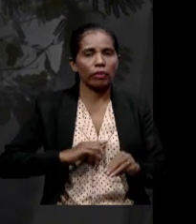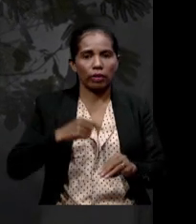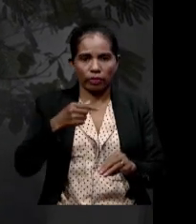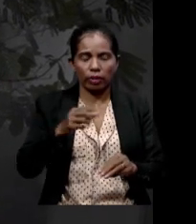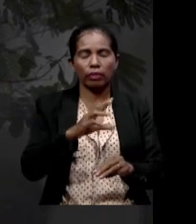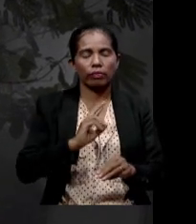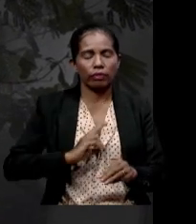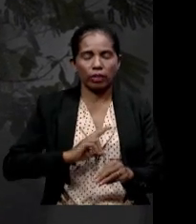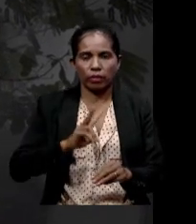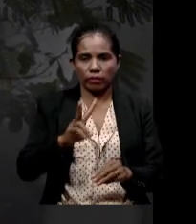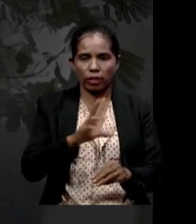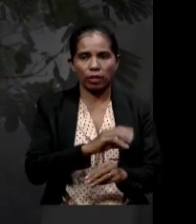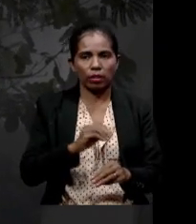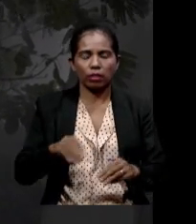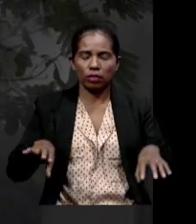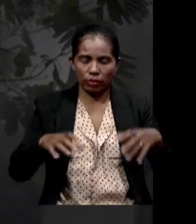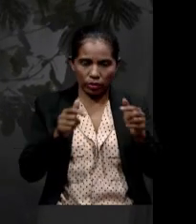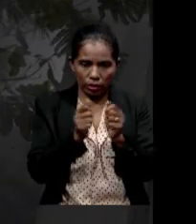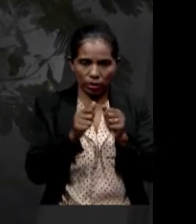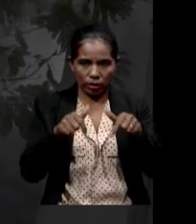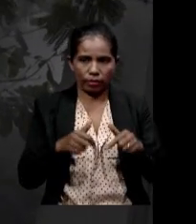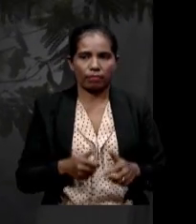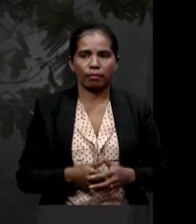O mão, se não serviço, não é assim.